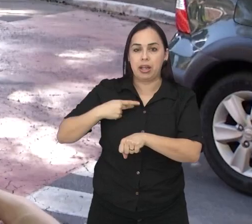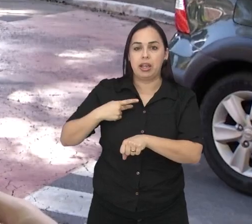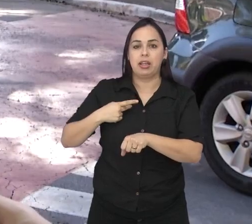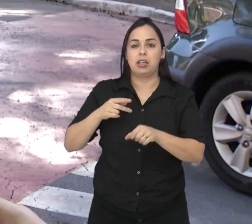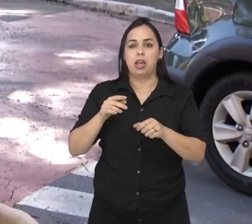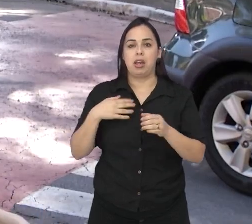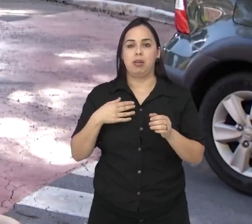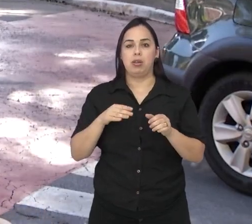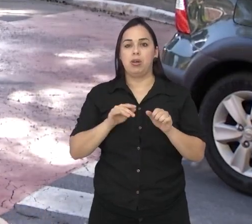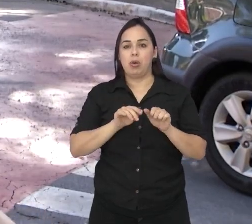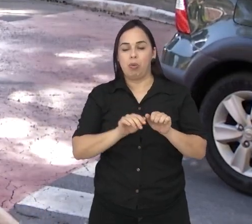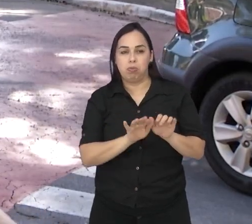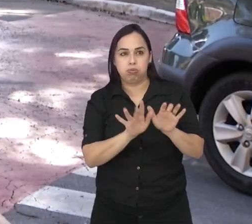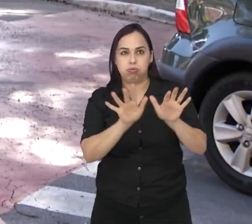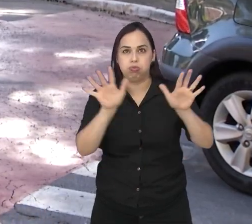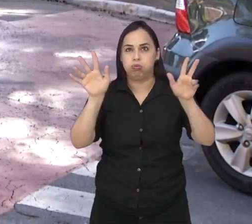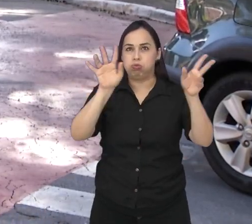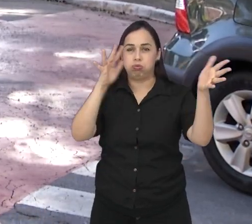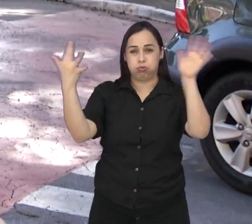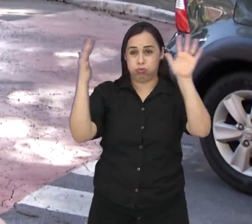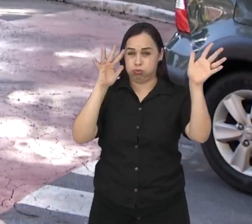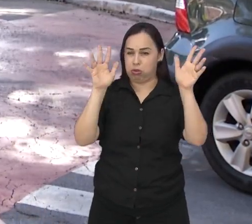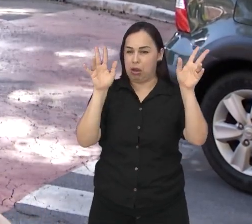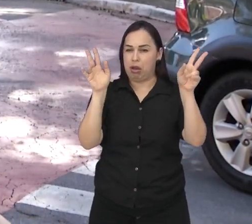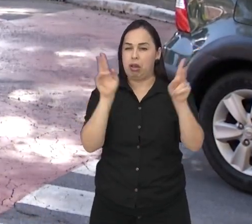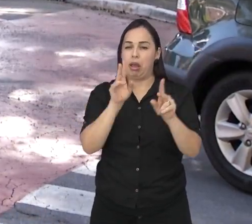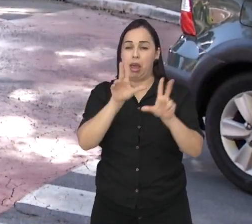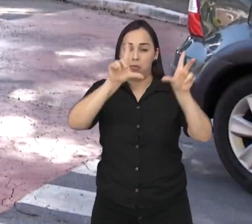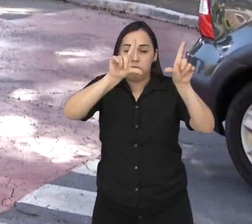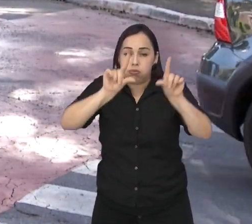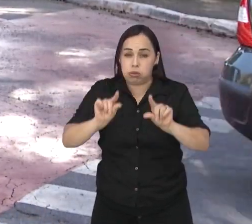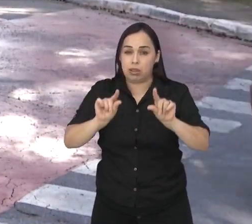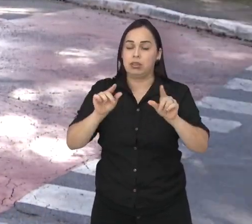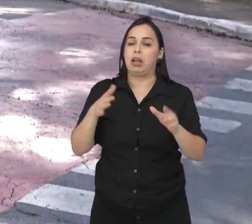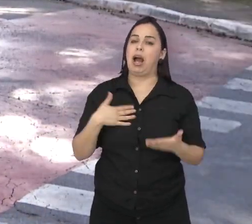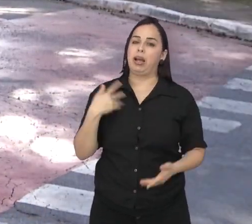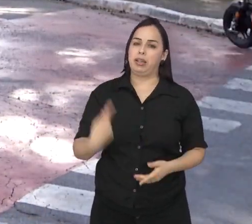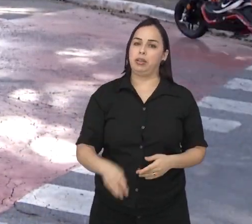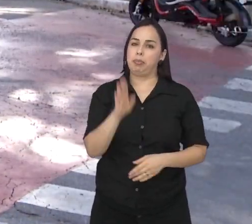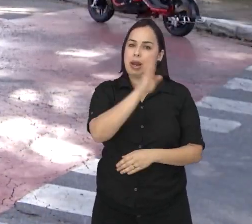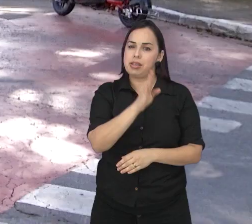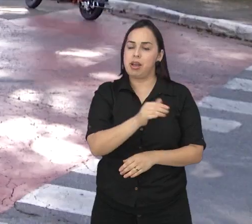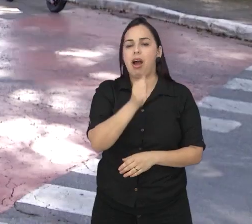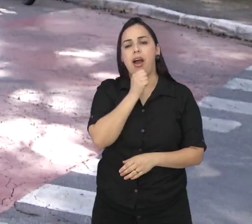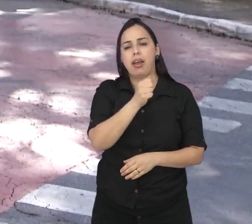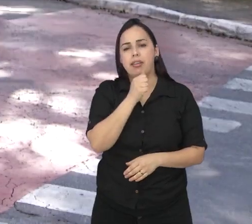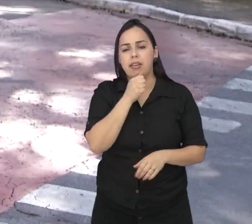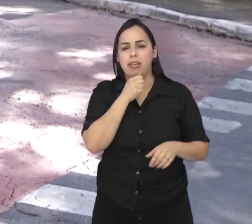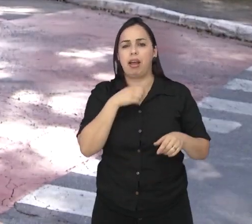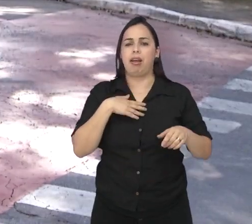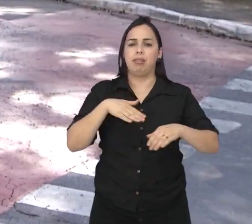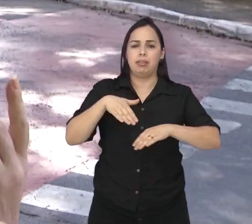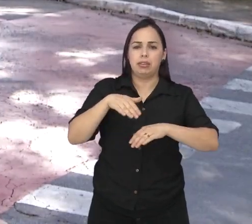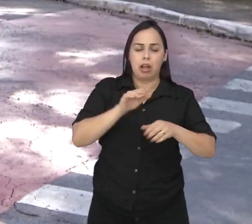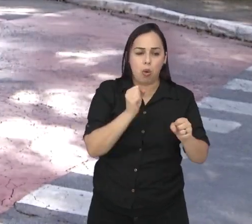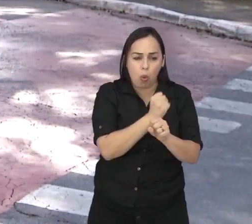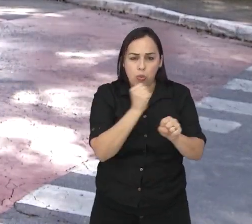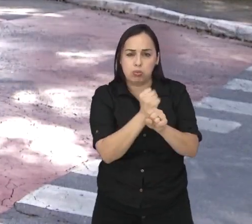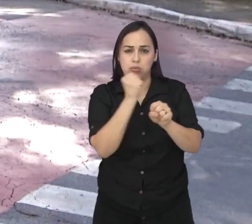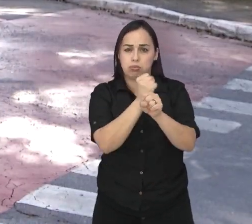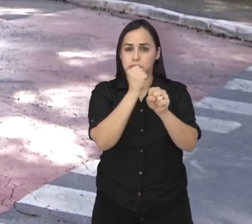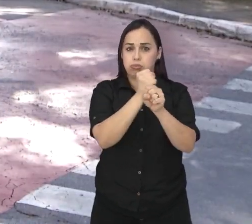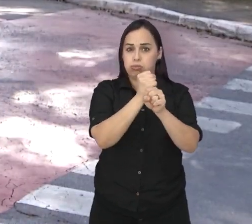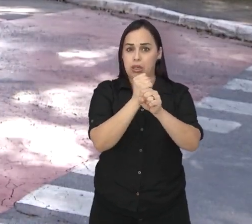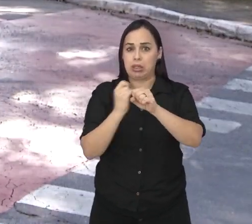não poluentes, né? Só que aqui no Brasil a gente ainda está construindo a cidade do automóvel, né? A cidade das rodovias, das pontes